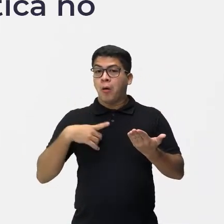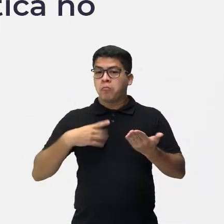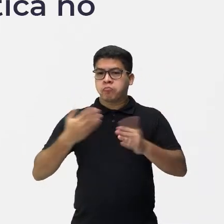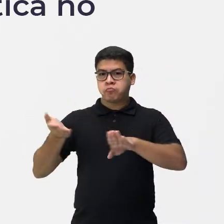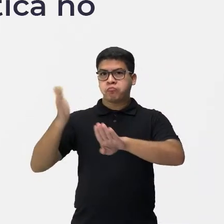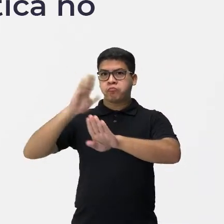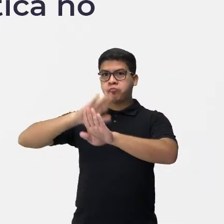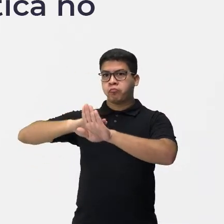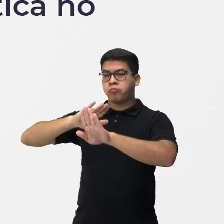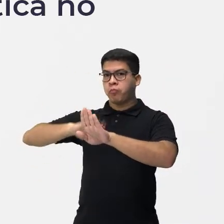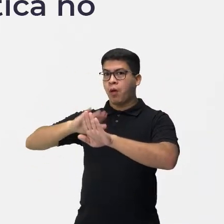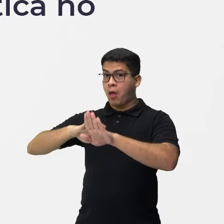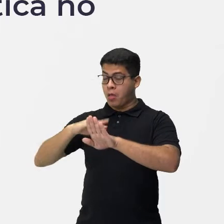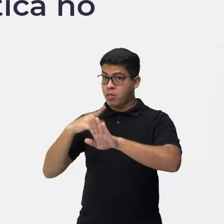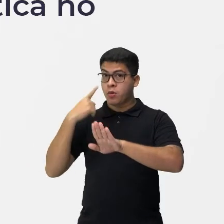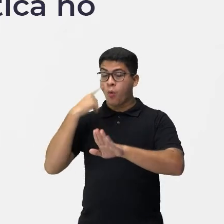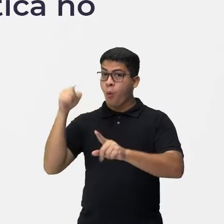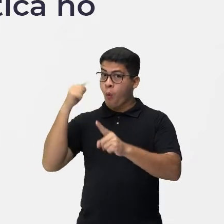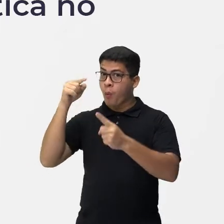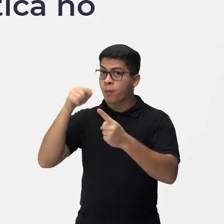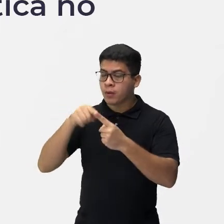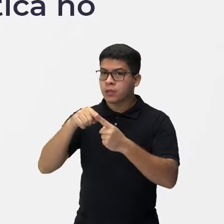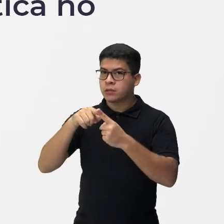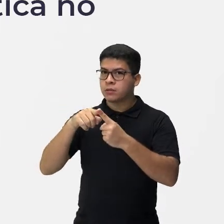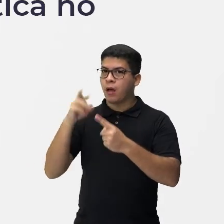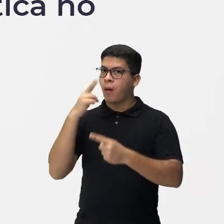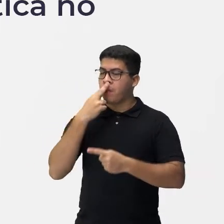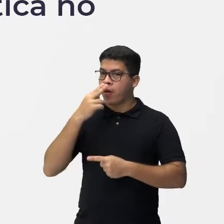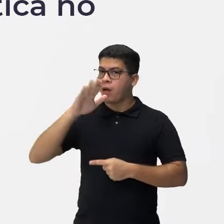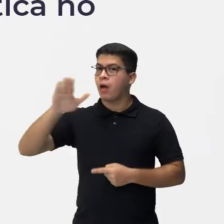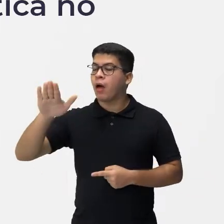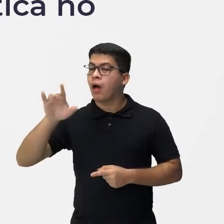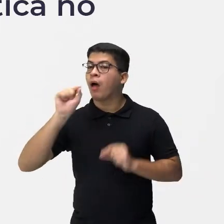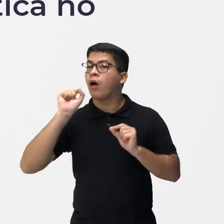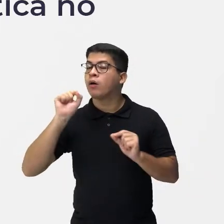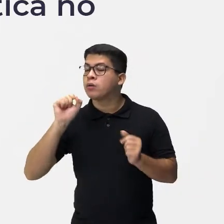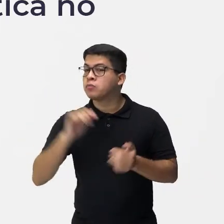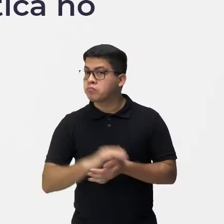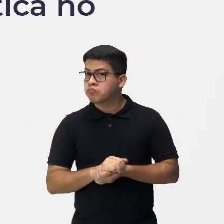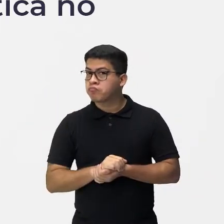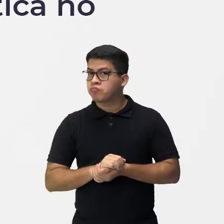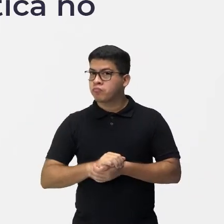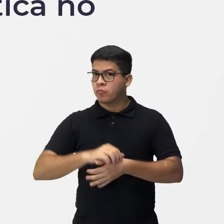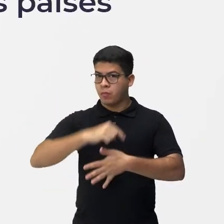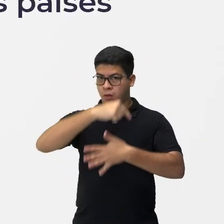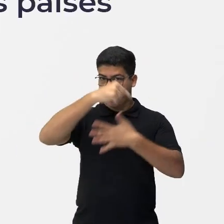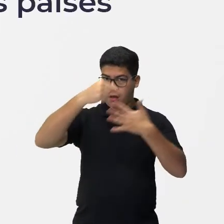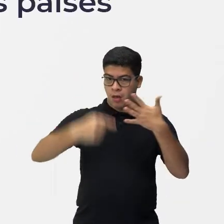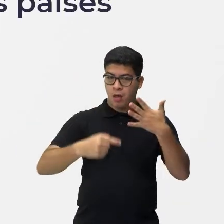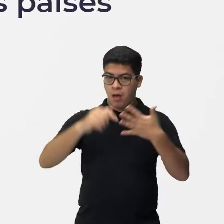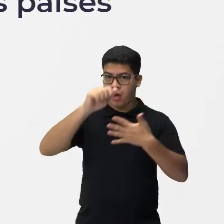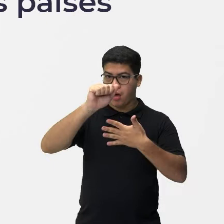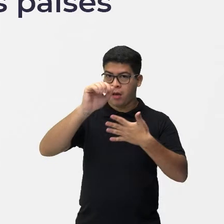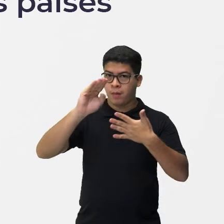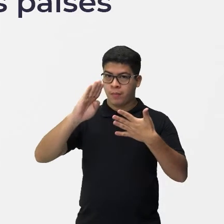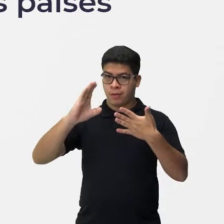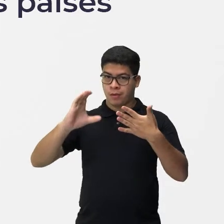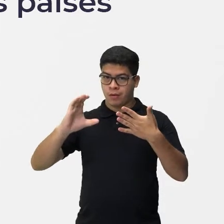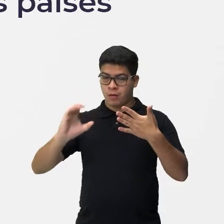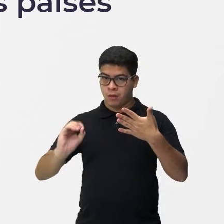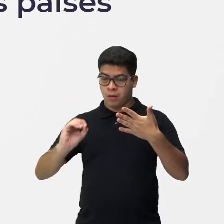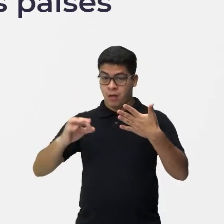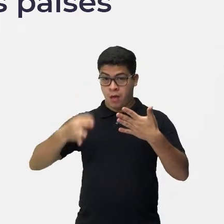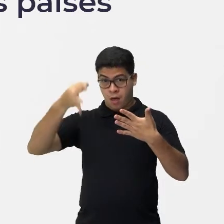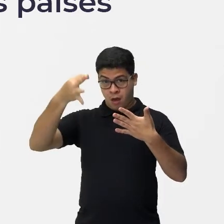pacto havia um importante objetivo estratégico alcançado por Hitler, que era, temos aí 5 alternativas, vocês vão ler atentamente